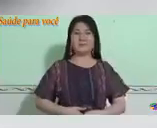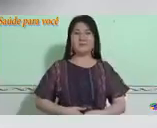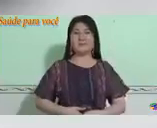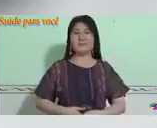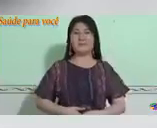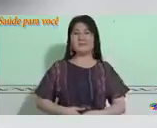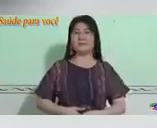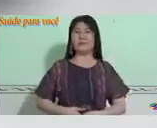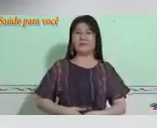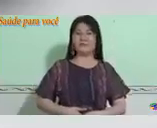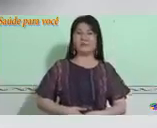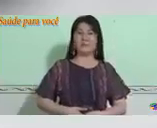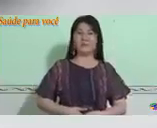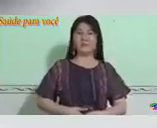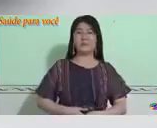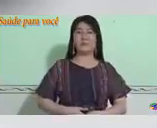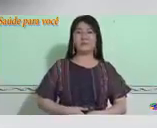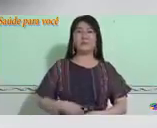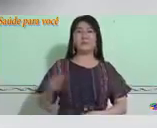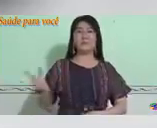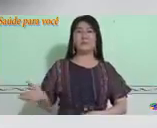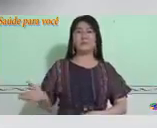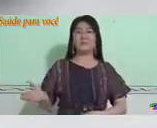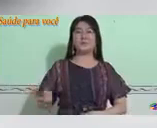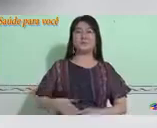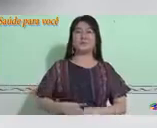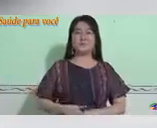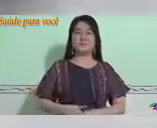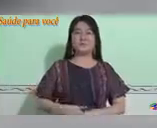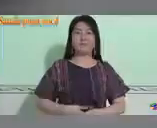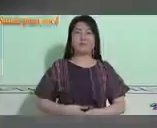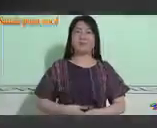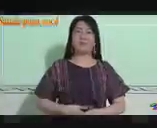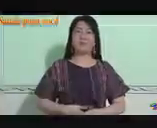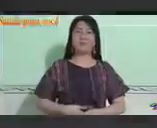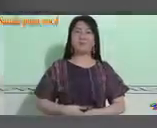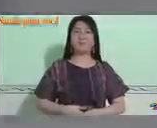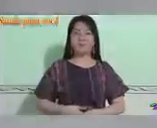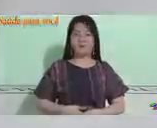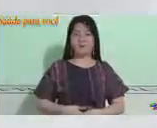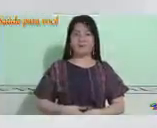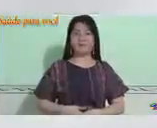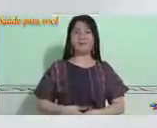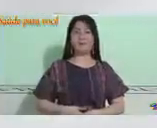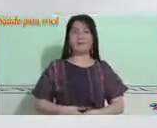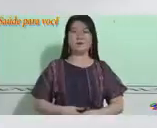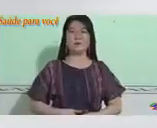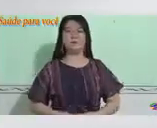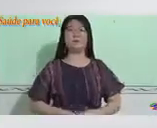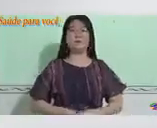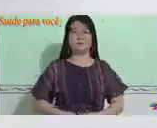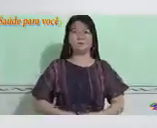função cerebral, por ser um precursor da acetilcolina, uma substância química que intervém diretamente